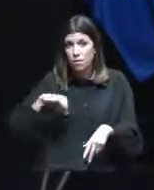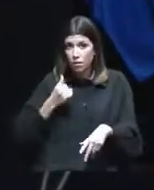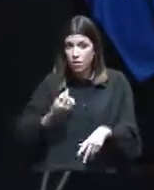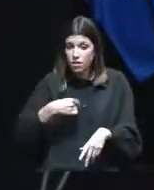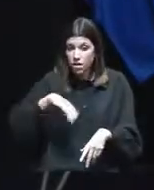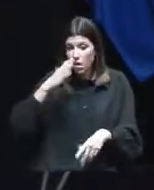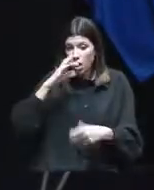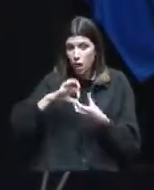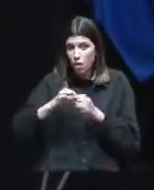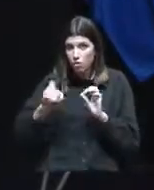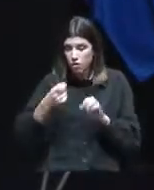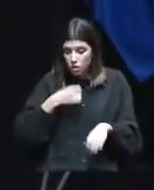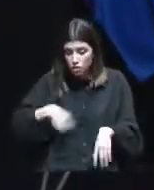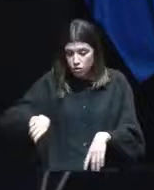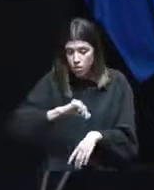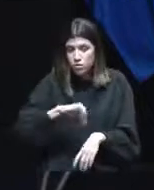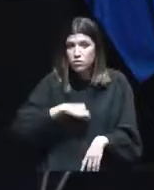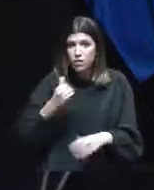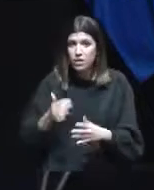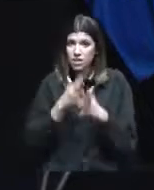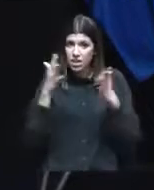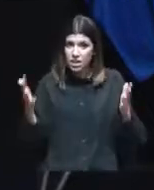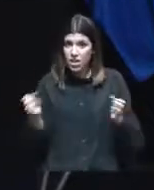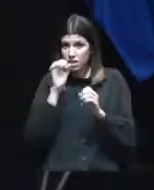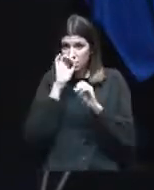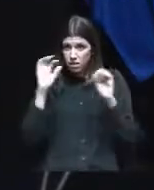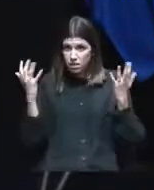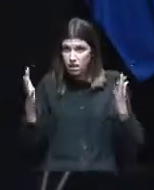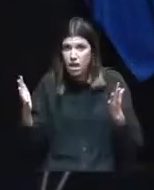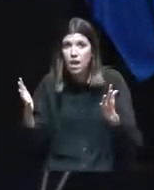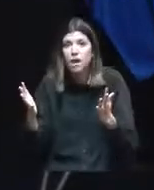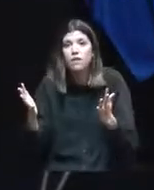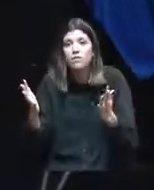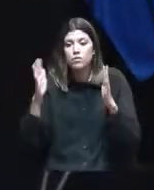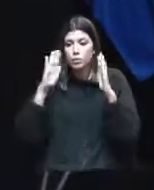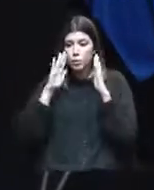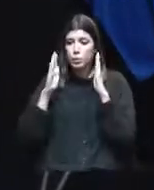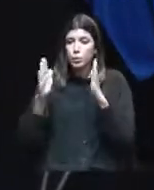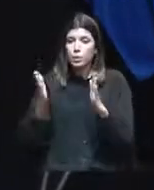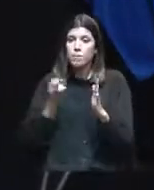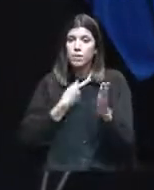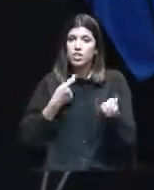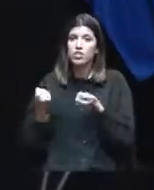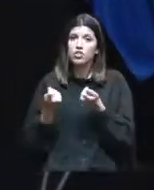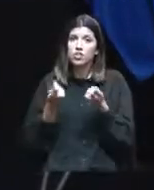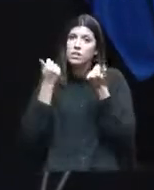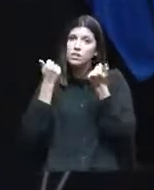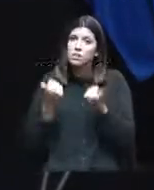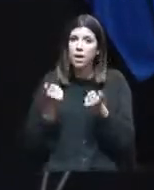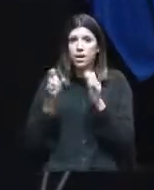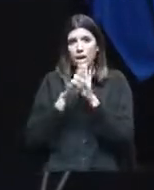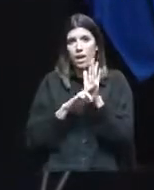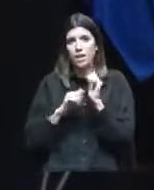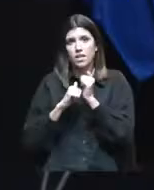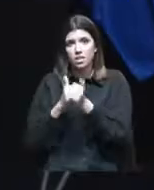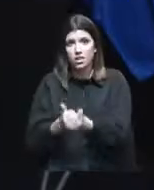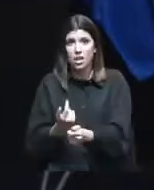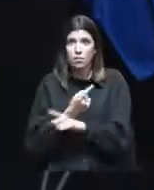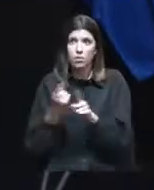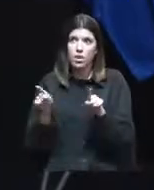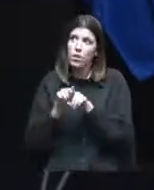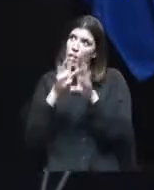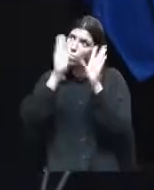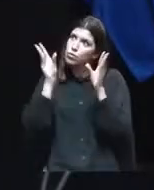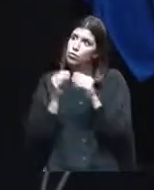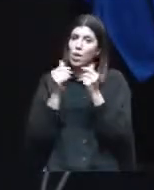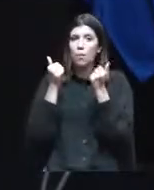espaços verdes de grande e média dimensão e as árvores de alinhamento de via sejam geridos de forma integrada, pois constituem um todo